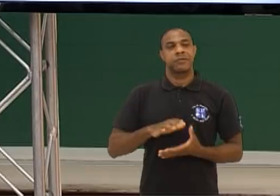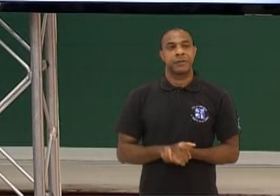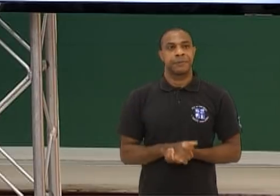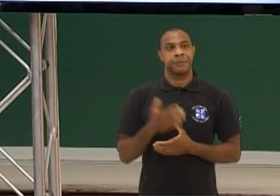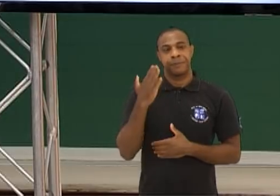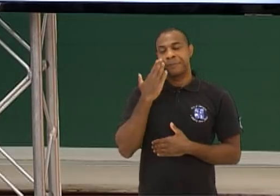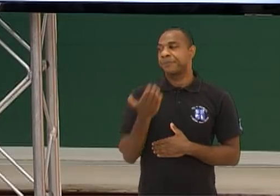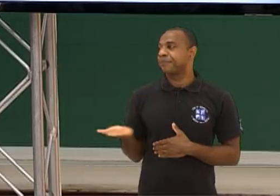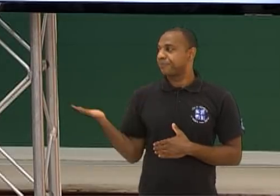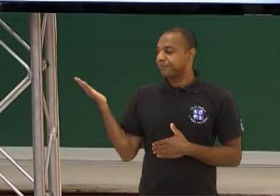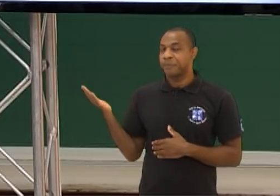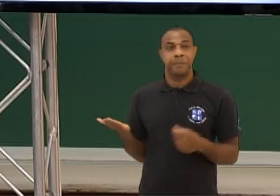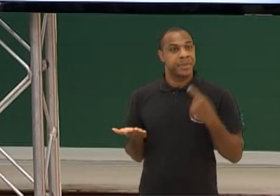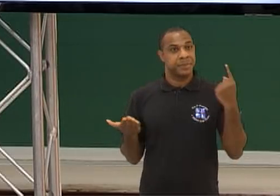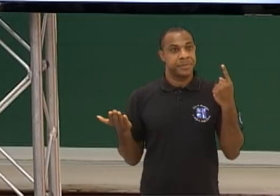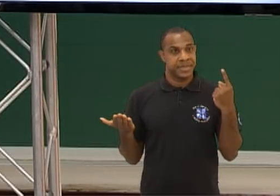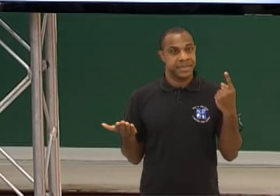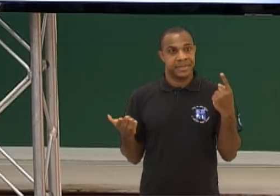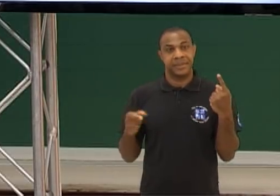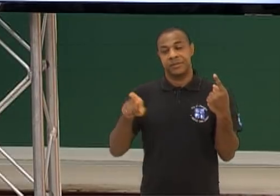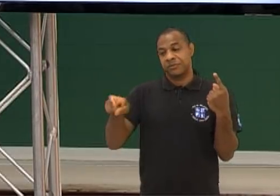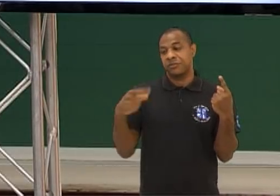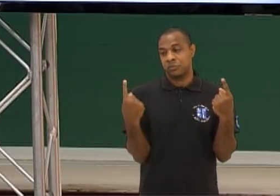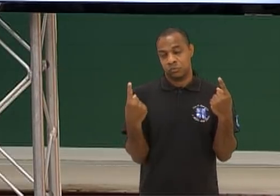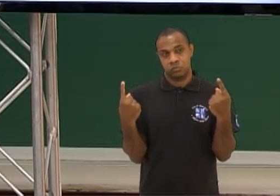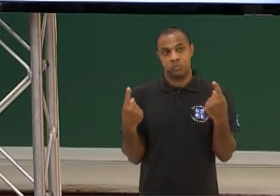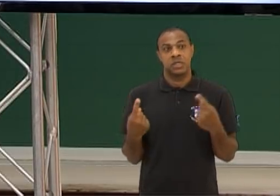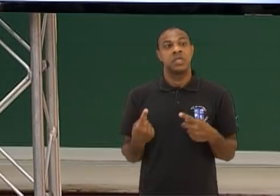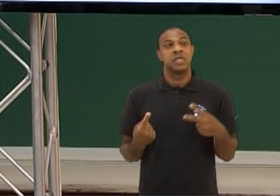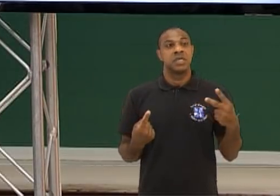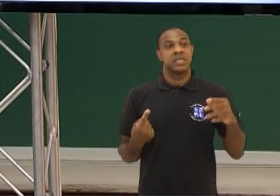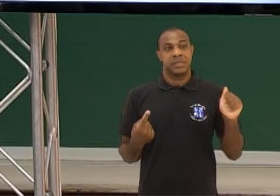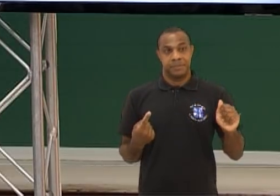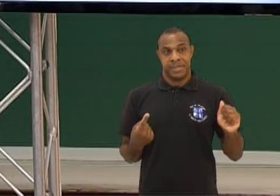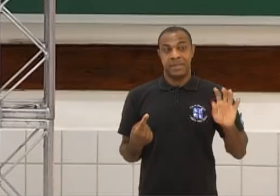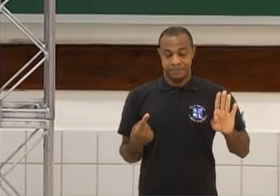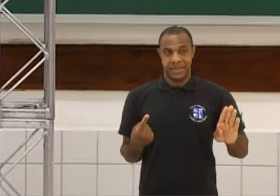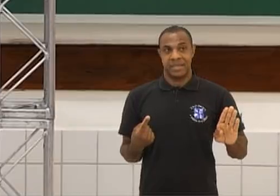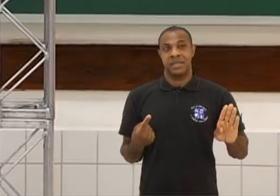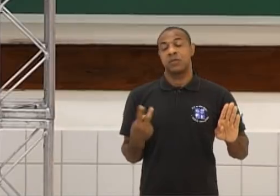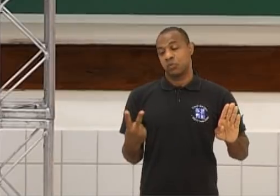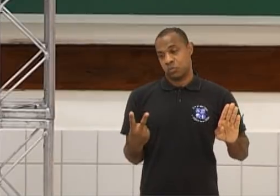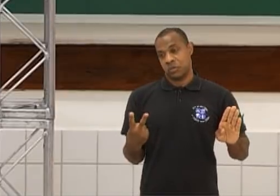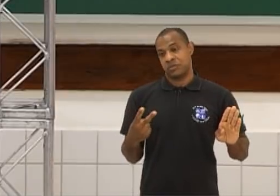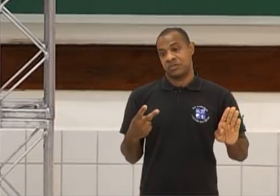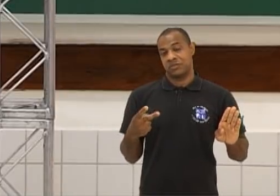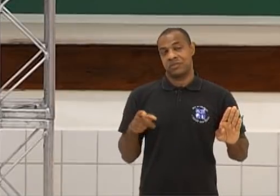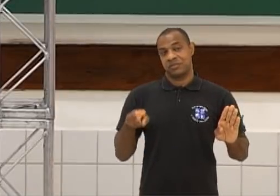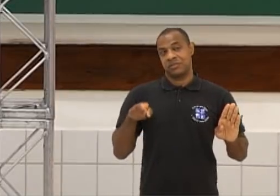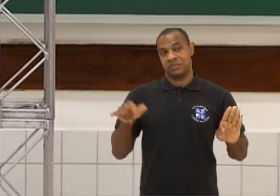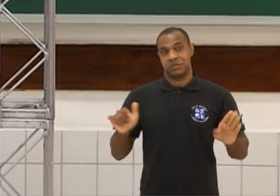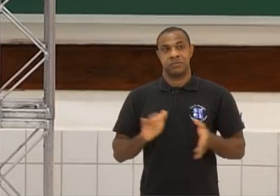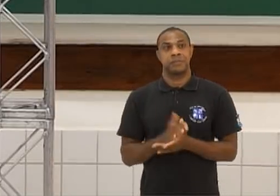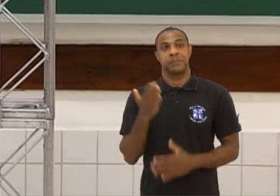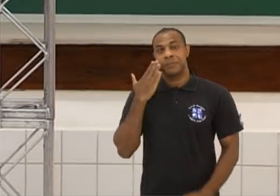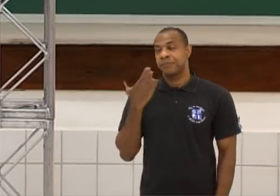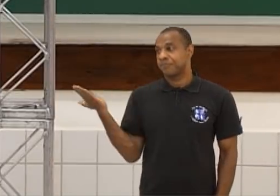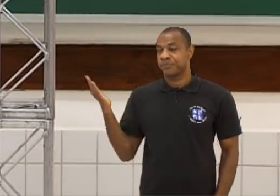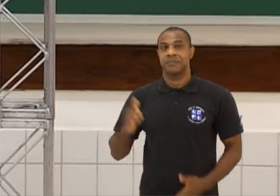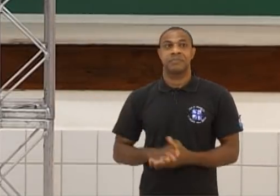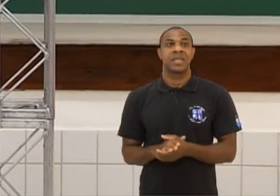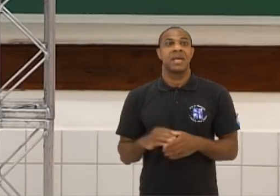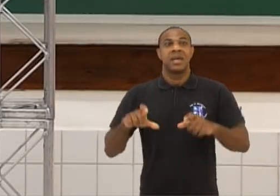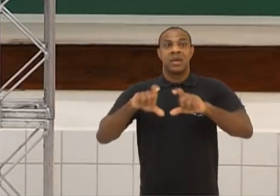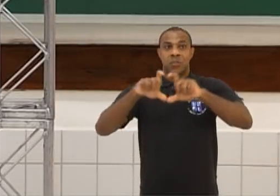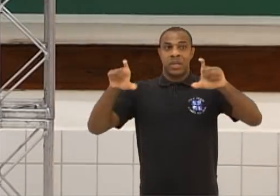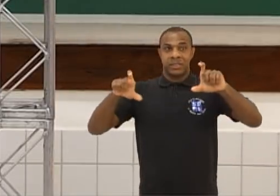Uma incógnita na primeira, duas incógnitas na segunda. Tudo bem? Então, vamos lá. Então, equação do primeiro grau, então vamos dar